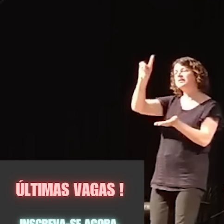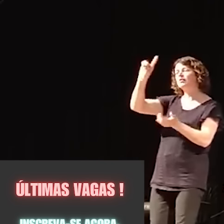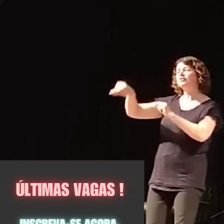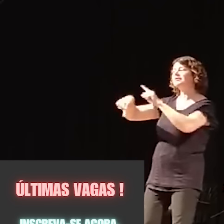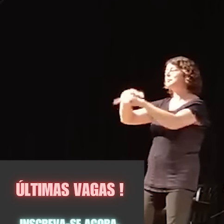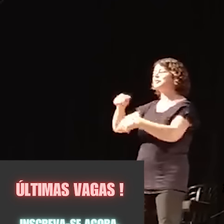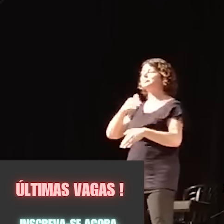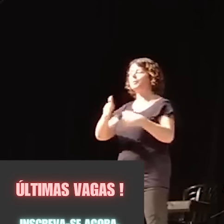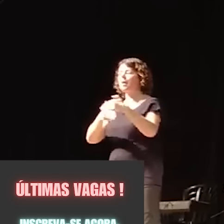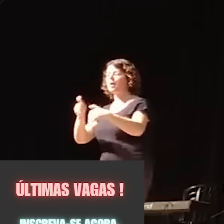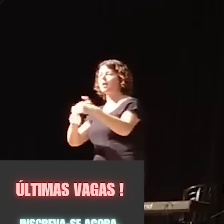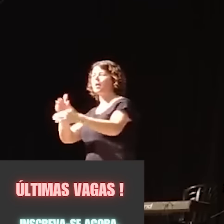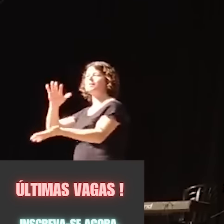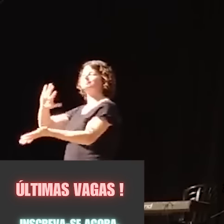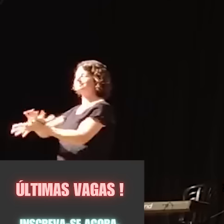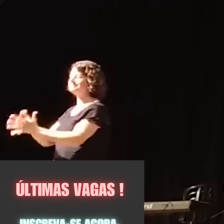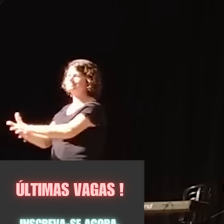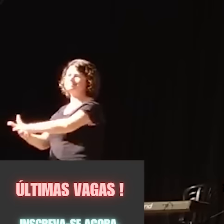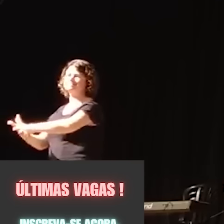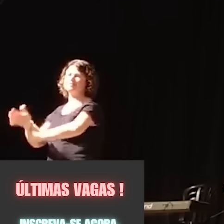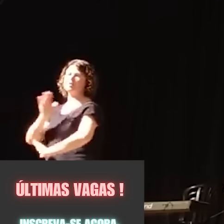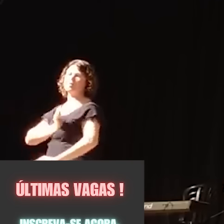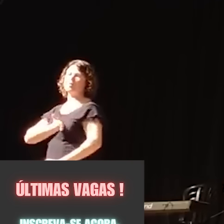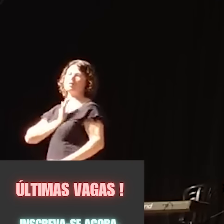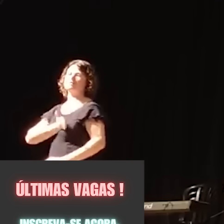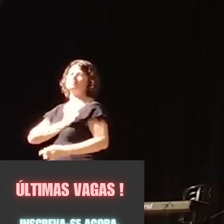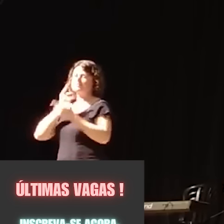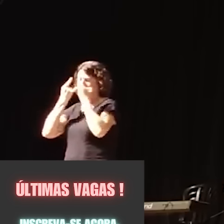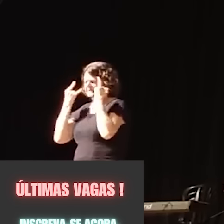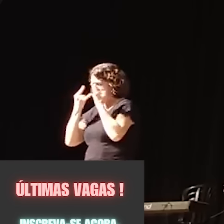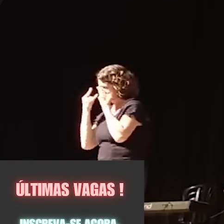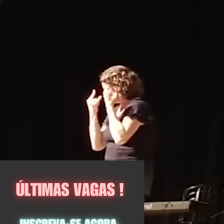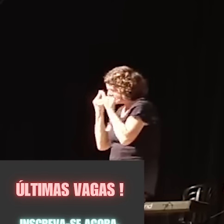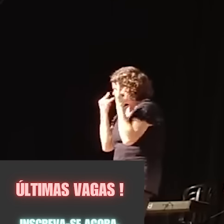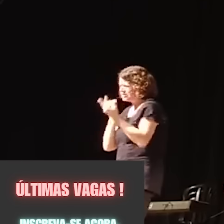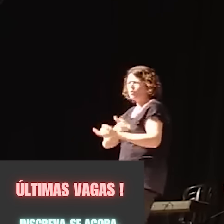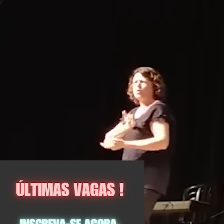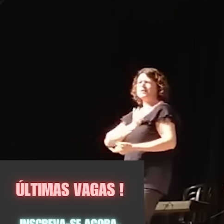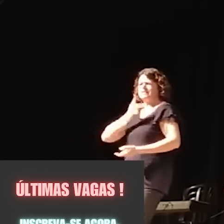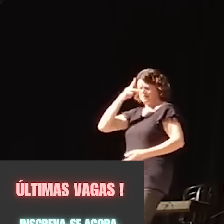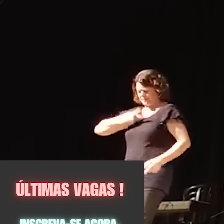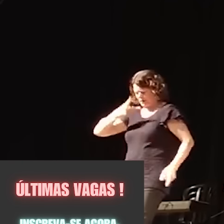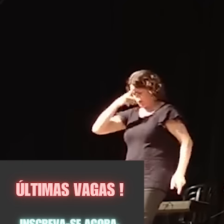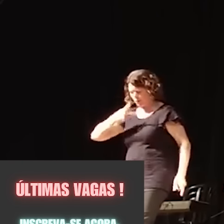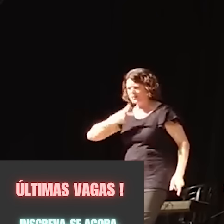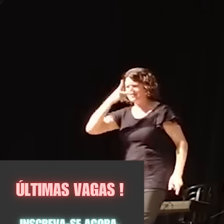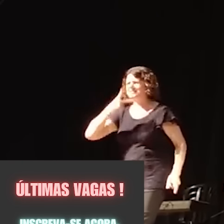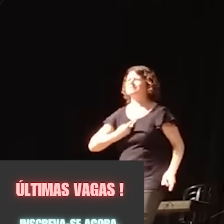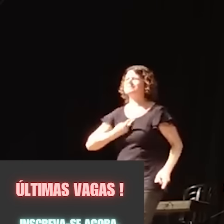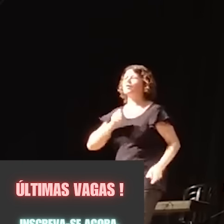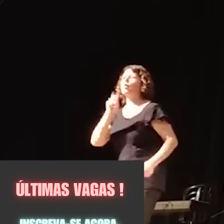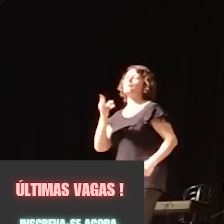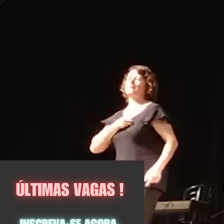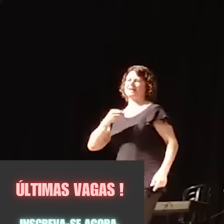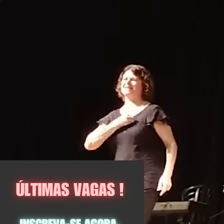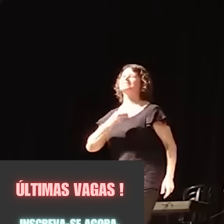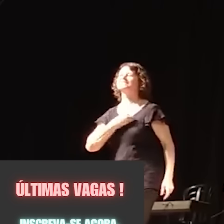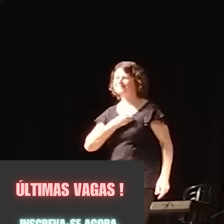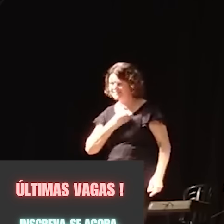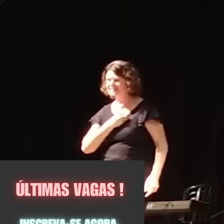eh de corações gananciosos ou de corações que buscam saciar as apti no pecado e eu quero